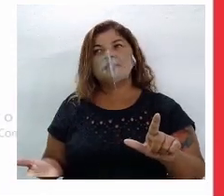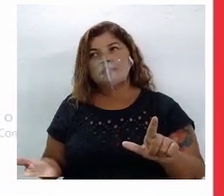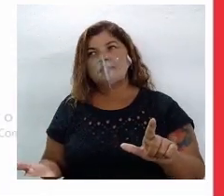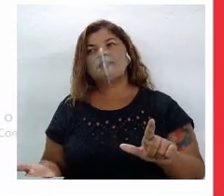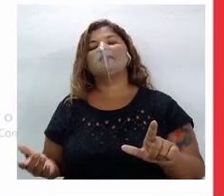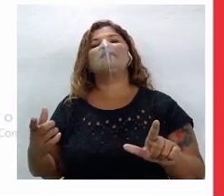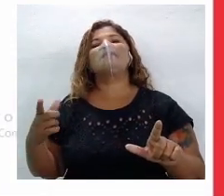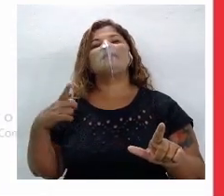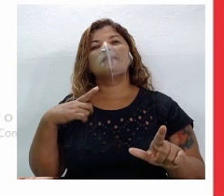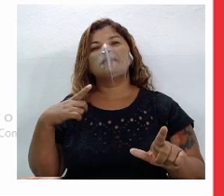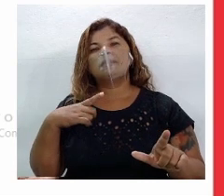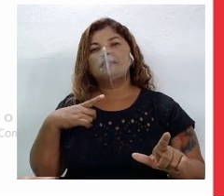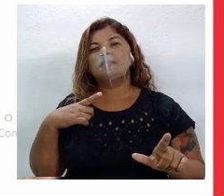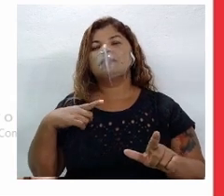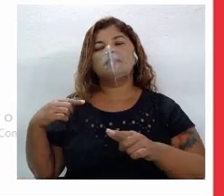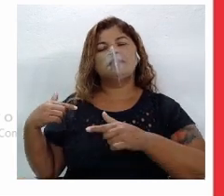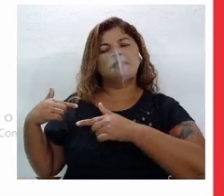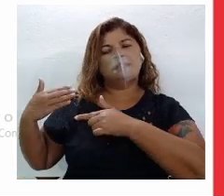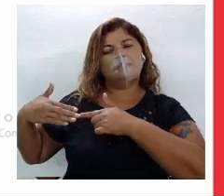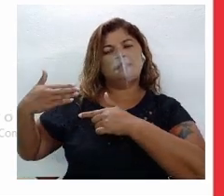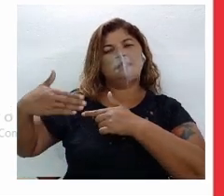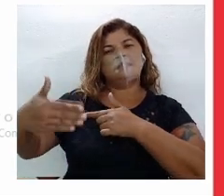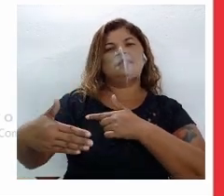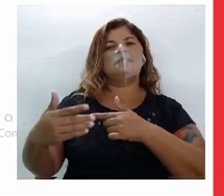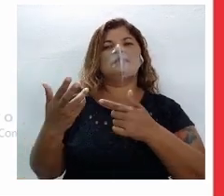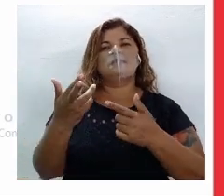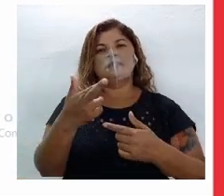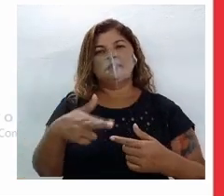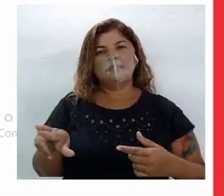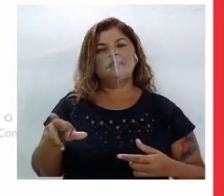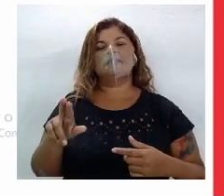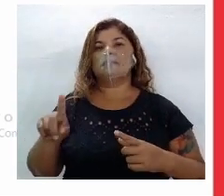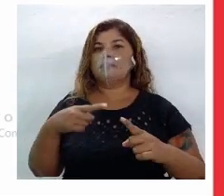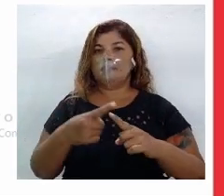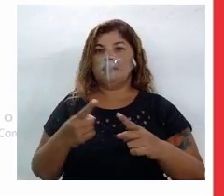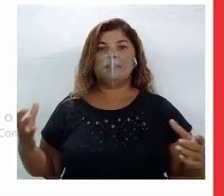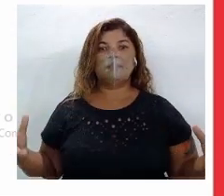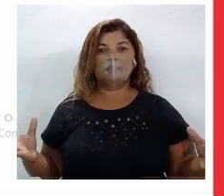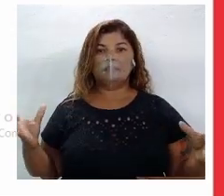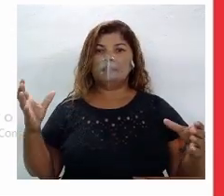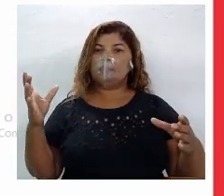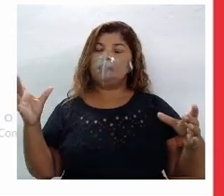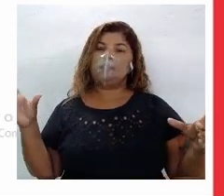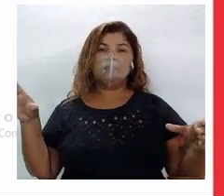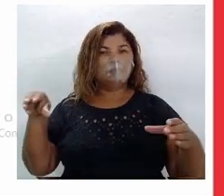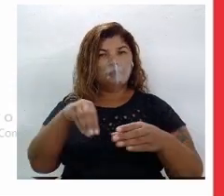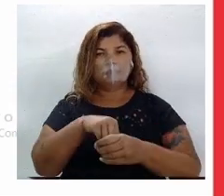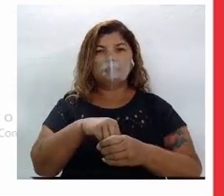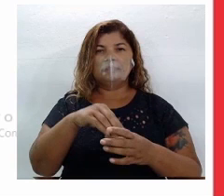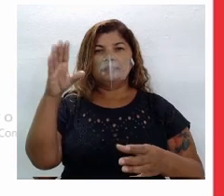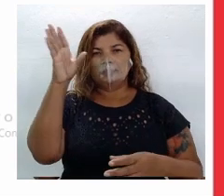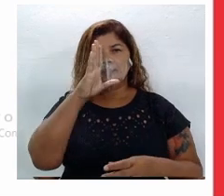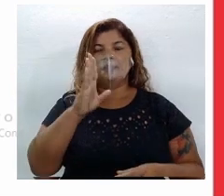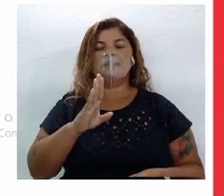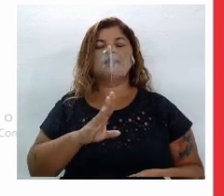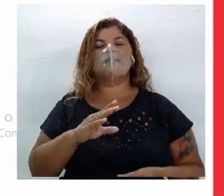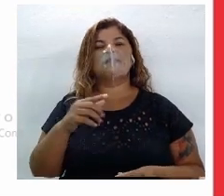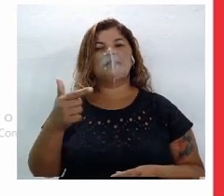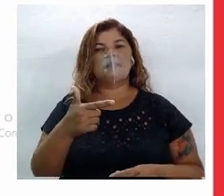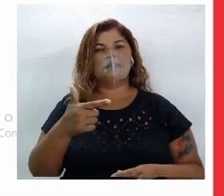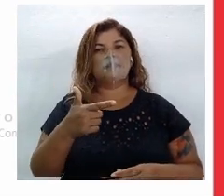a vocês, as tradições religiosas com mais adeptos no Brasil, segundo o